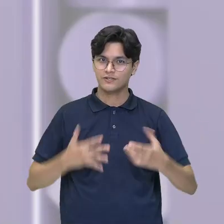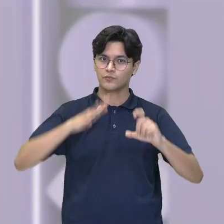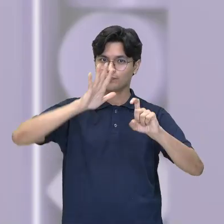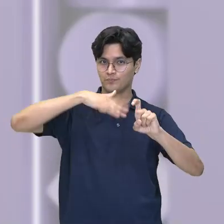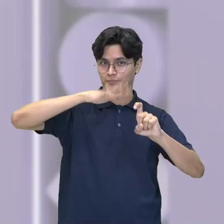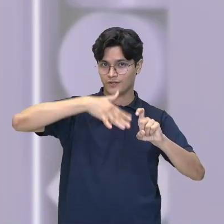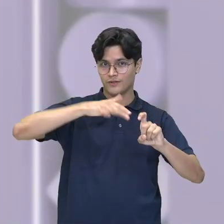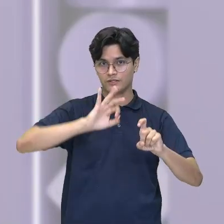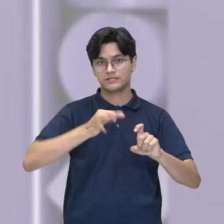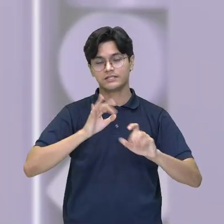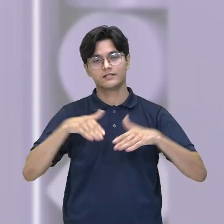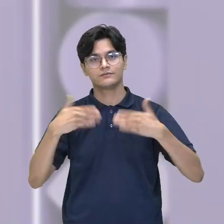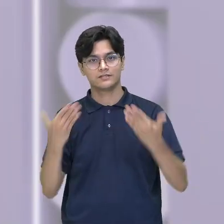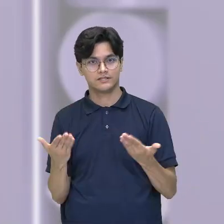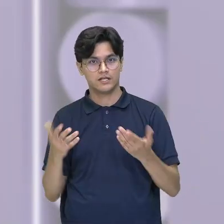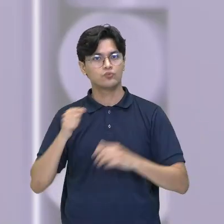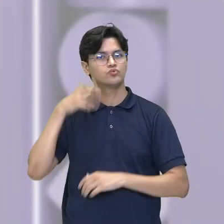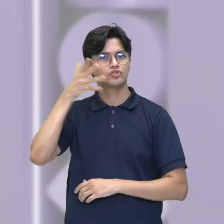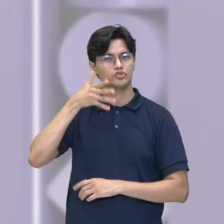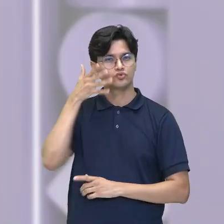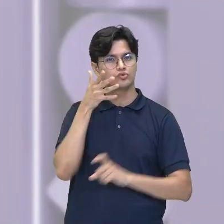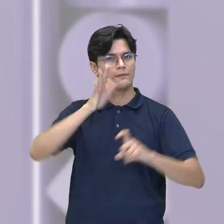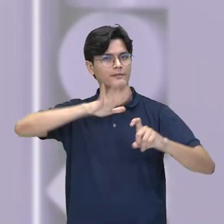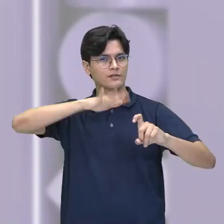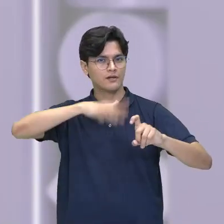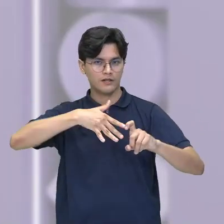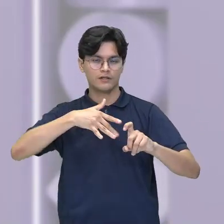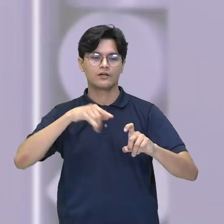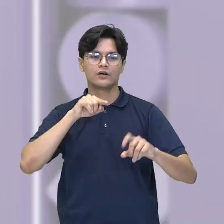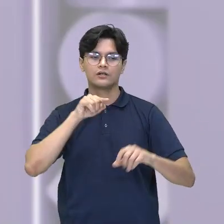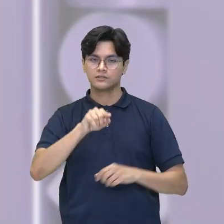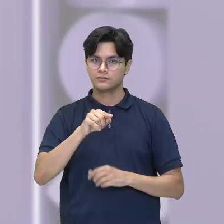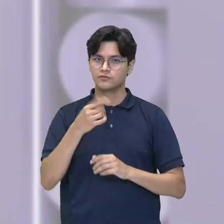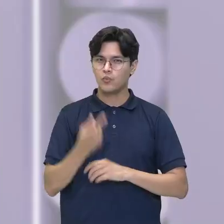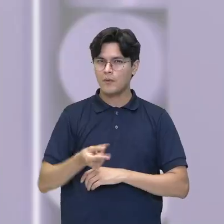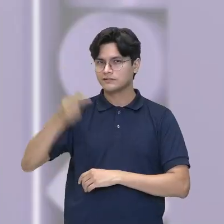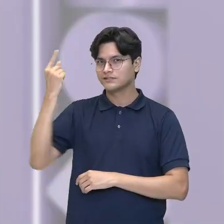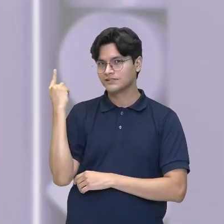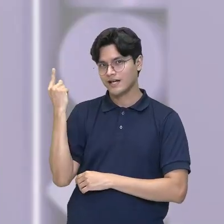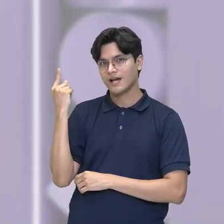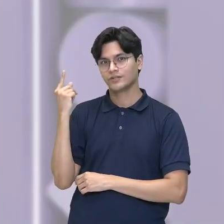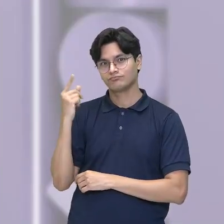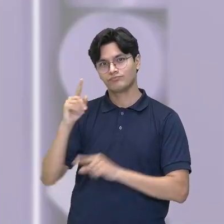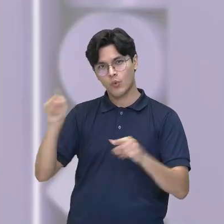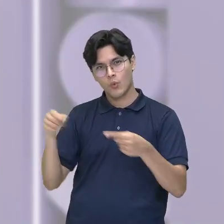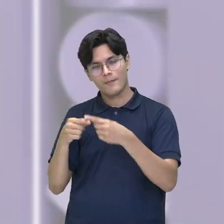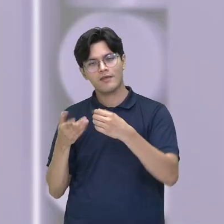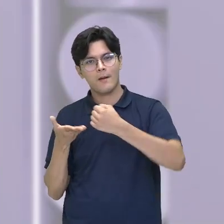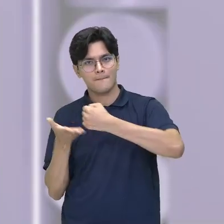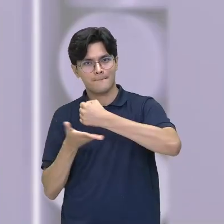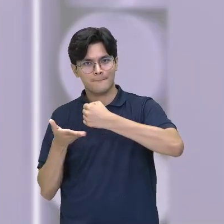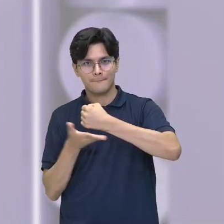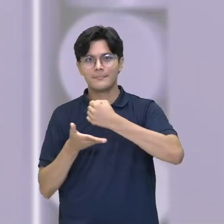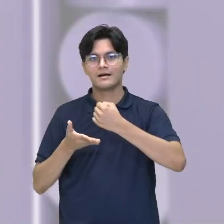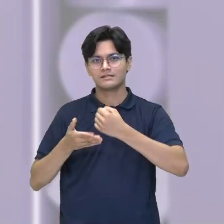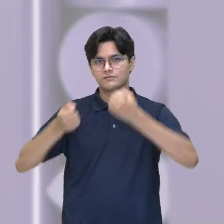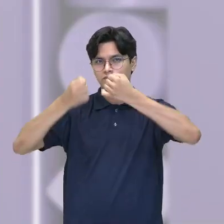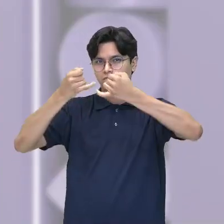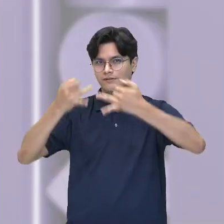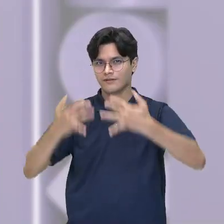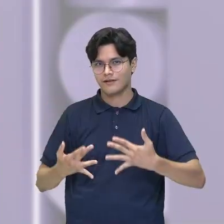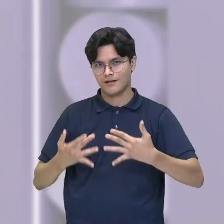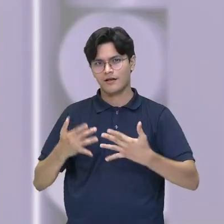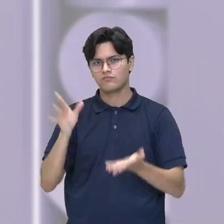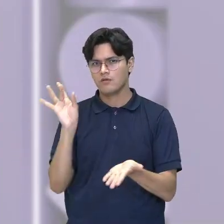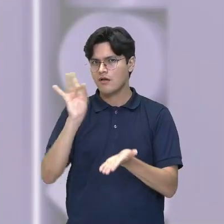discurso mitológico, ele, de certa forma, sedimentava uma tentativa de explicar a realidade. Isso